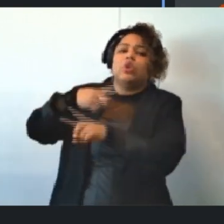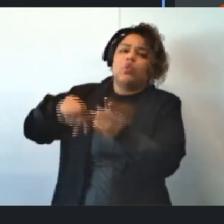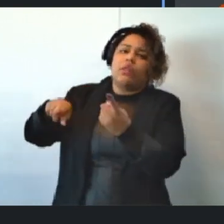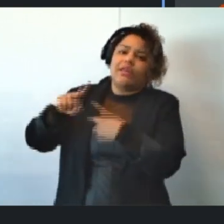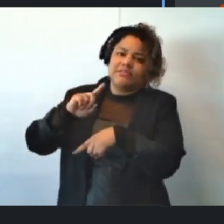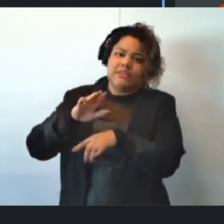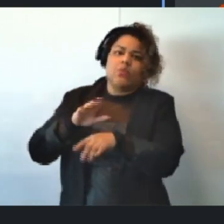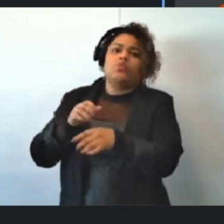aquela convenção à esquerda,